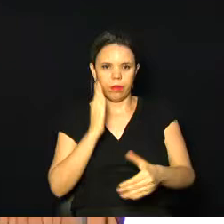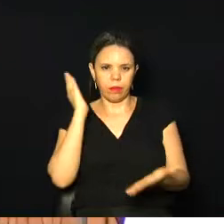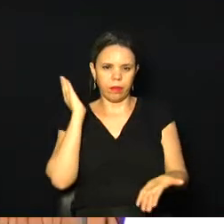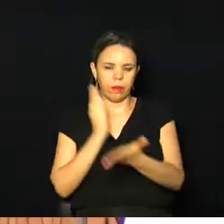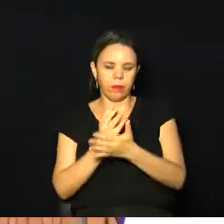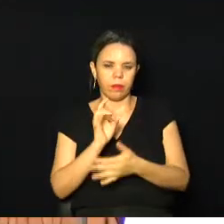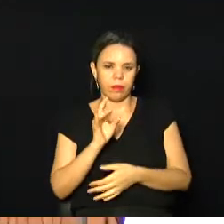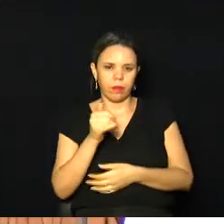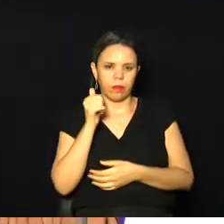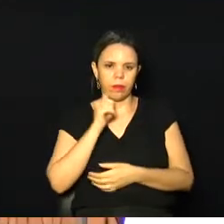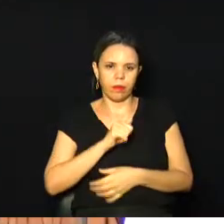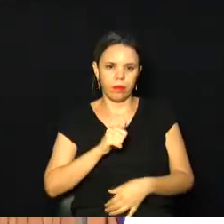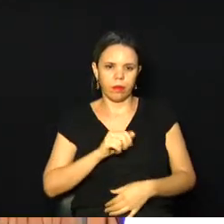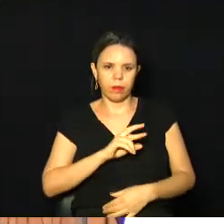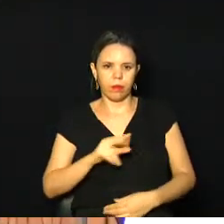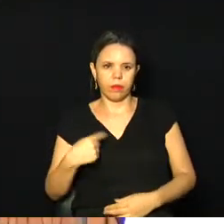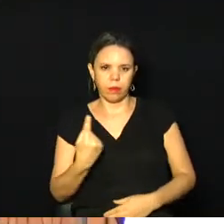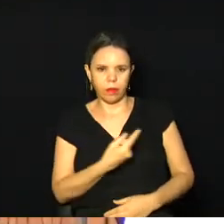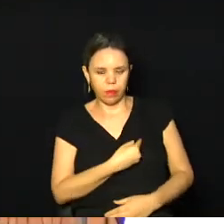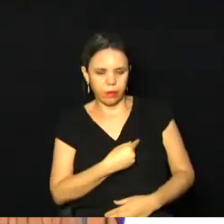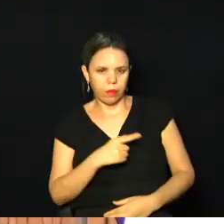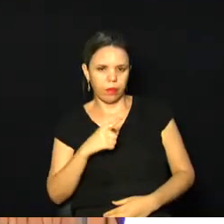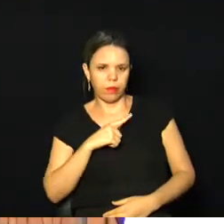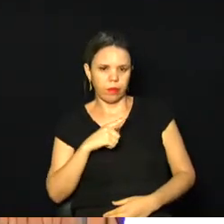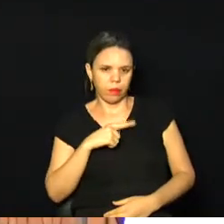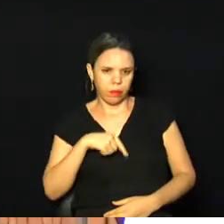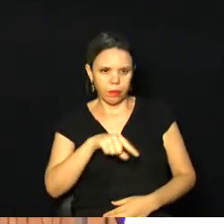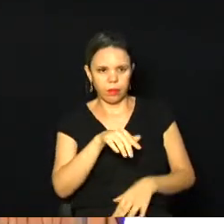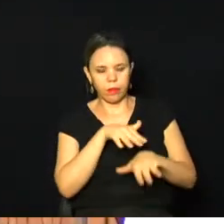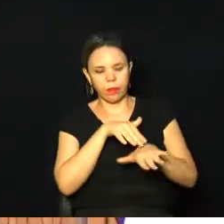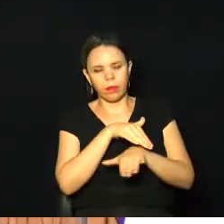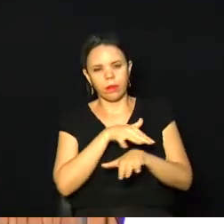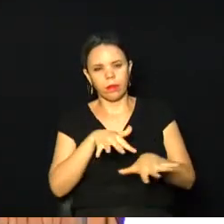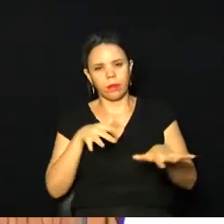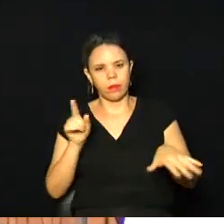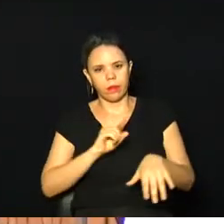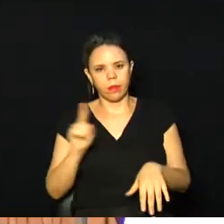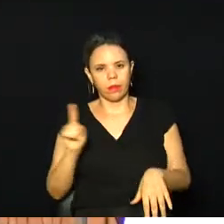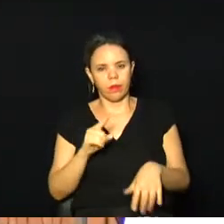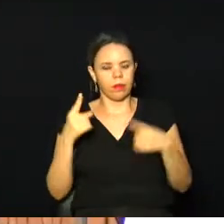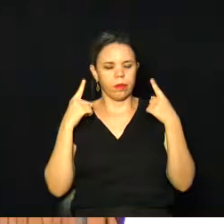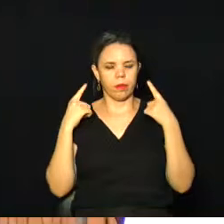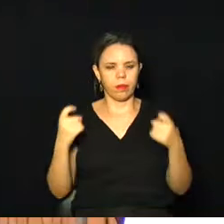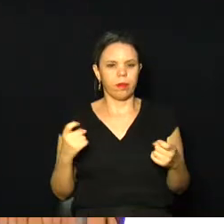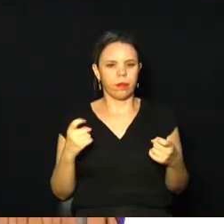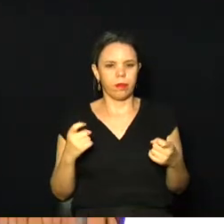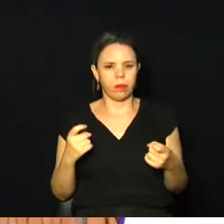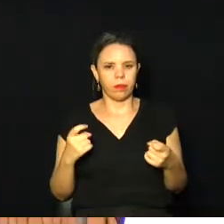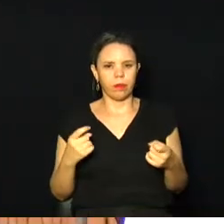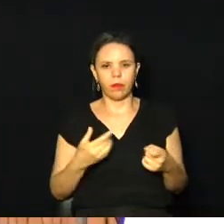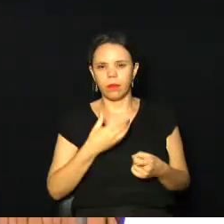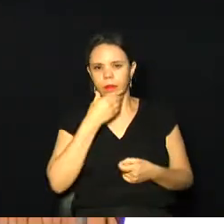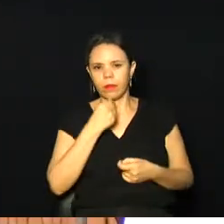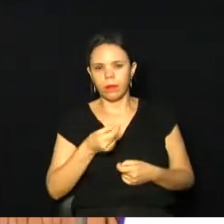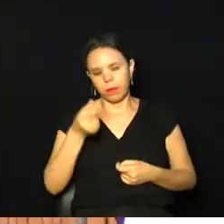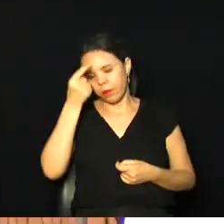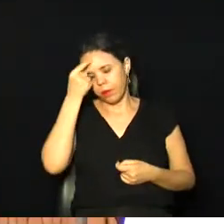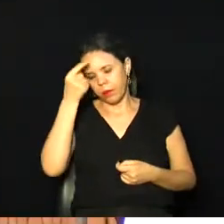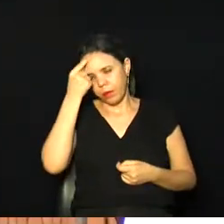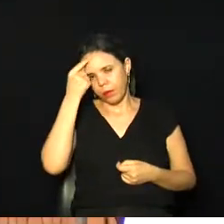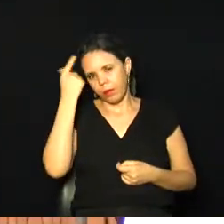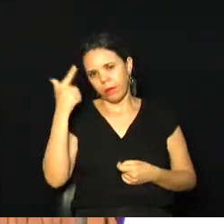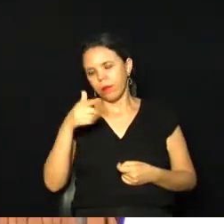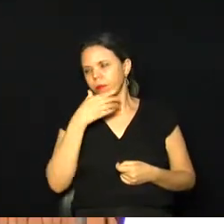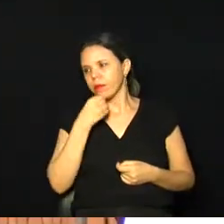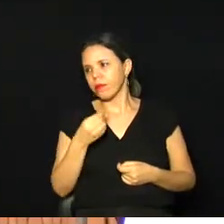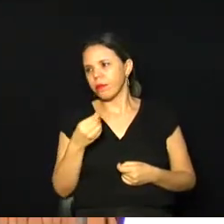só as mulheres, que não sejamos nós que tenhamos que ir às ruas e dizer não à violência, que sejam os homens a conscientizar outros